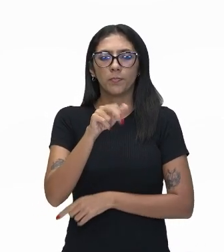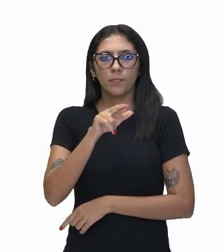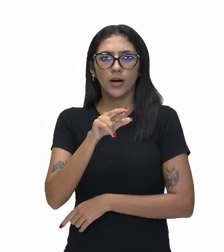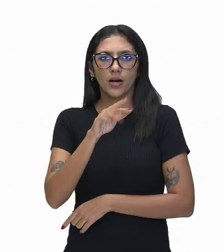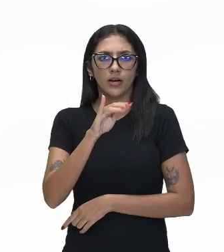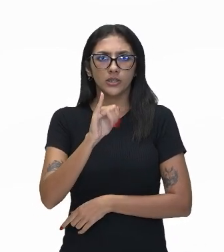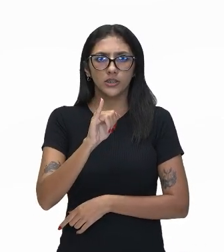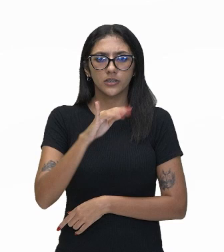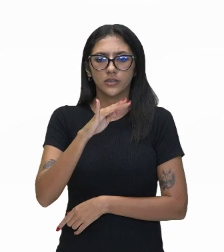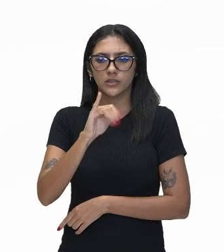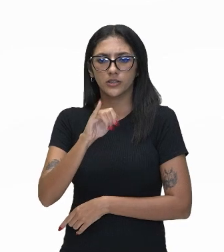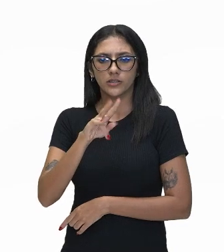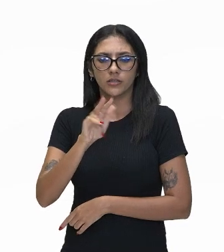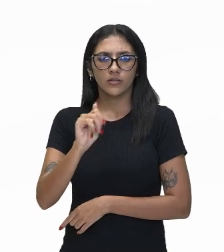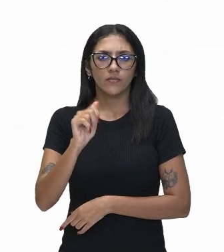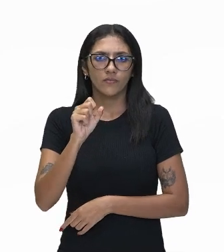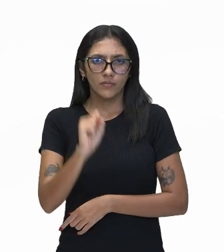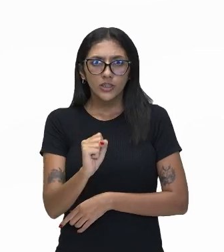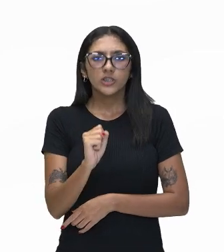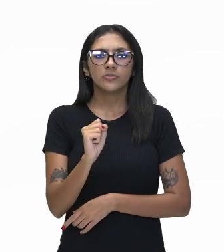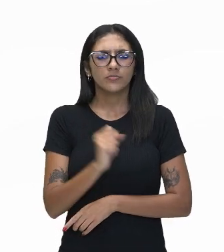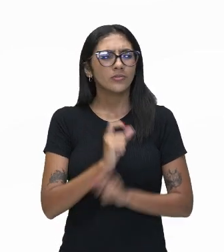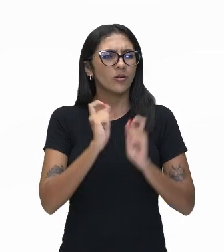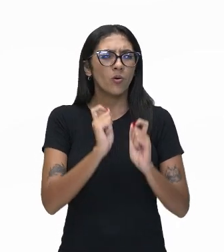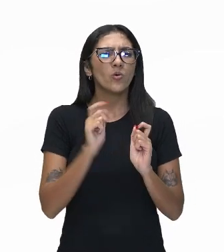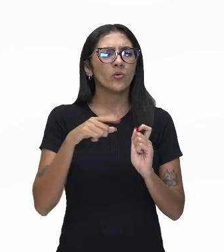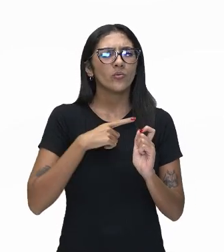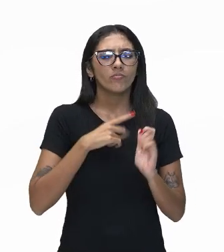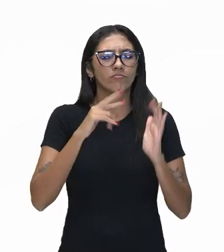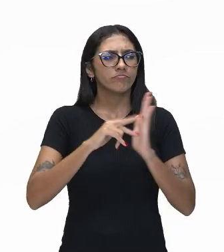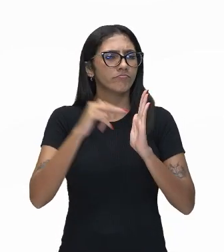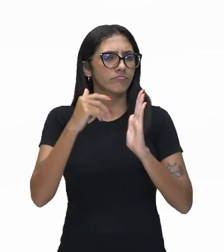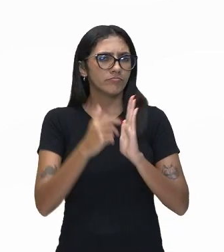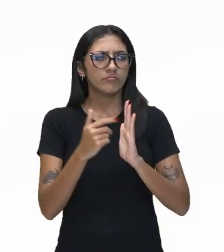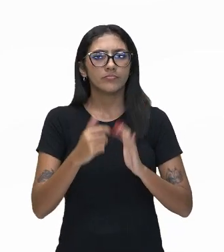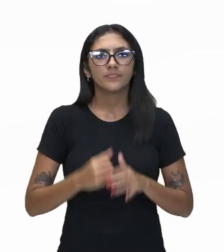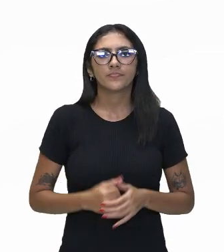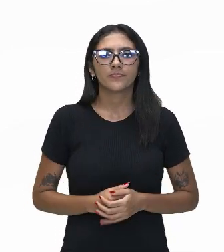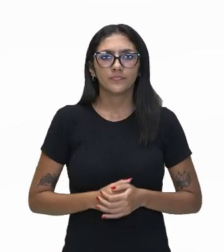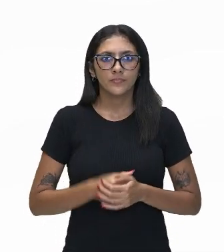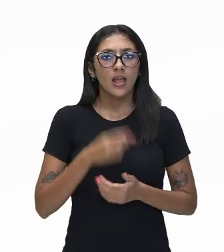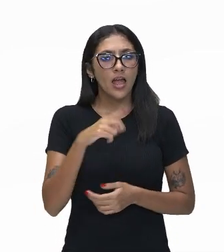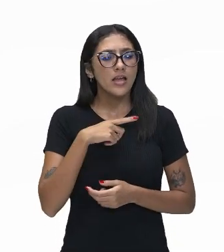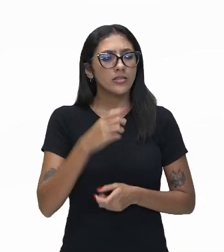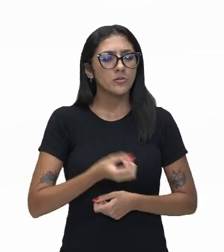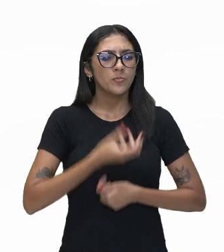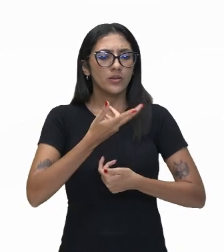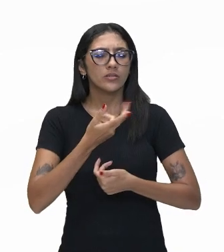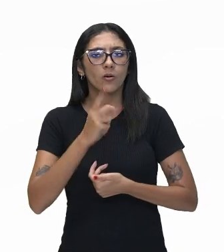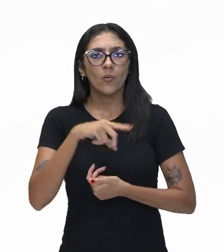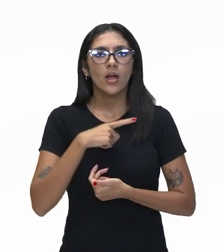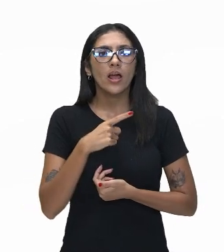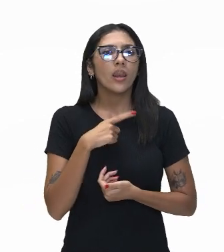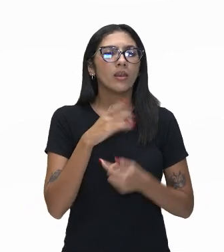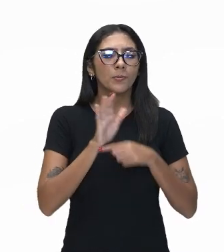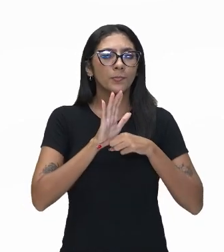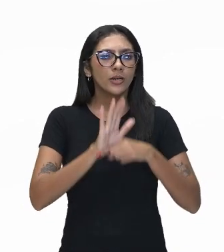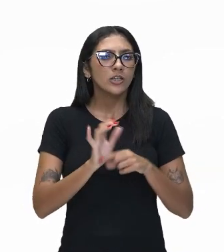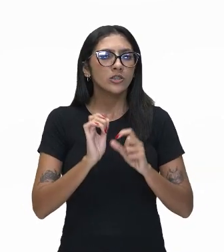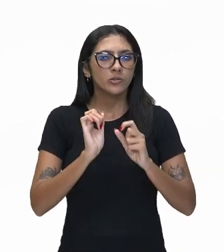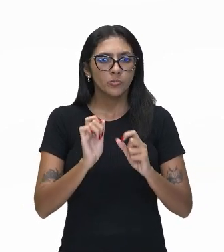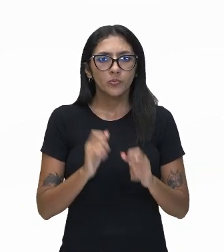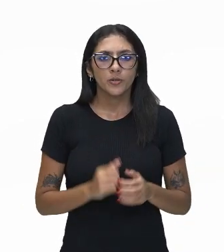expressões partitivas? As expressões partitivas são aquelas que vão indicar